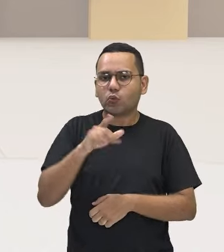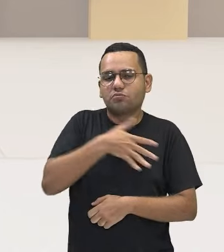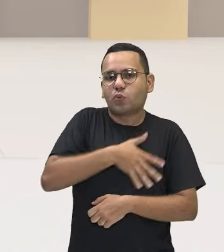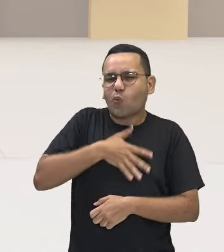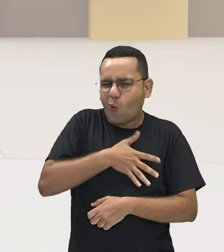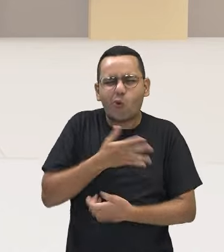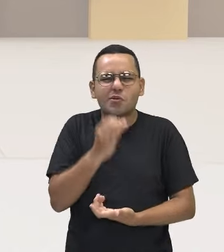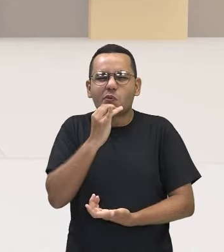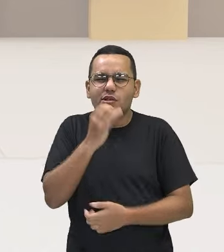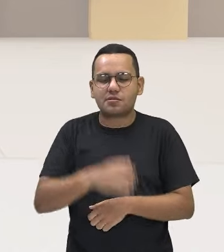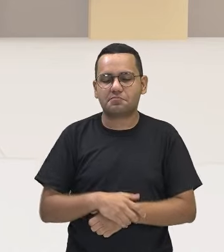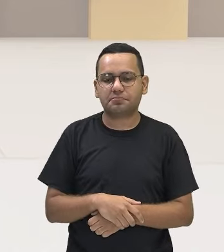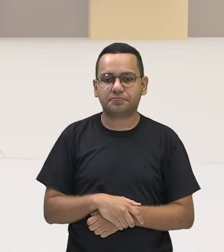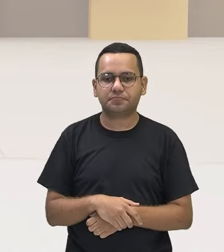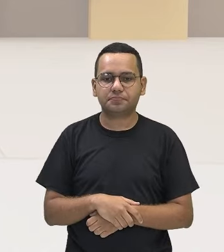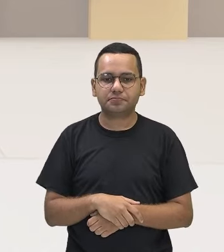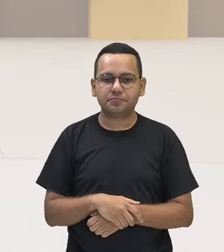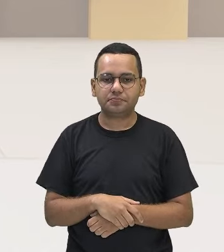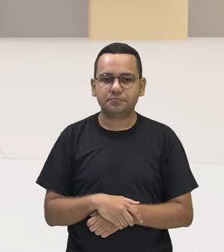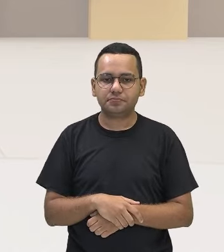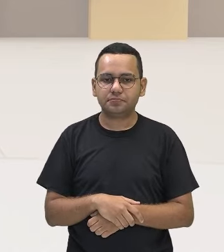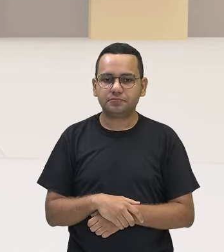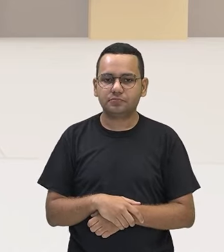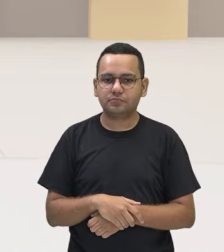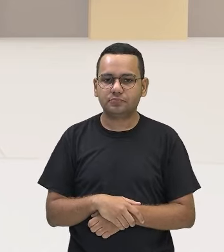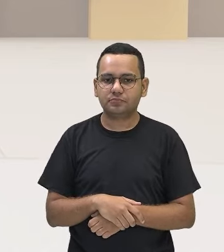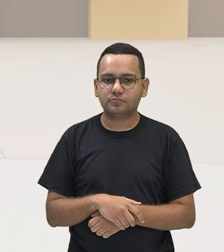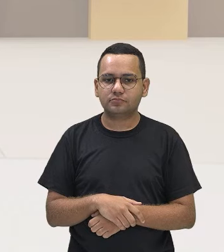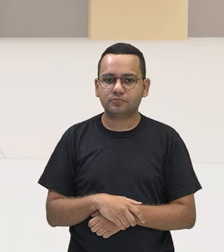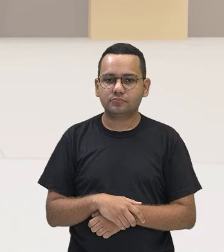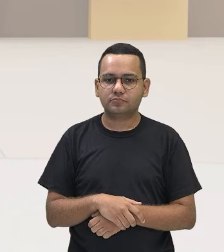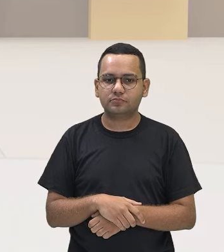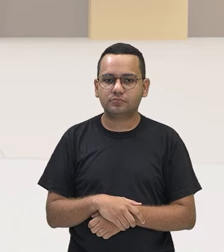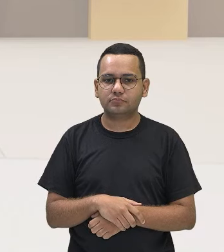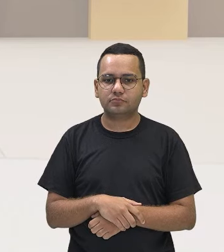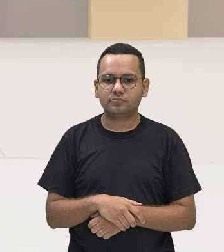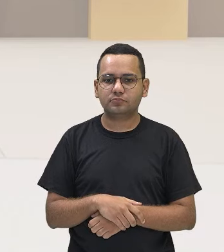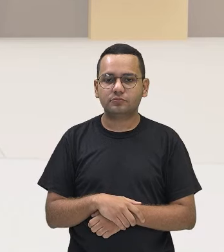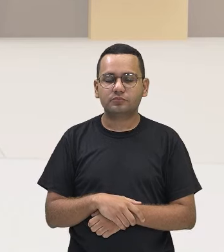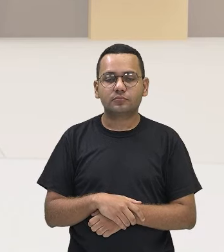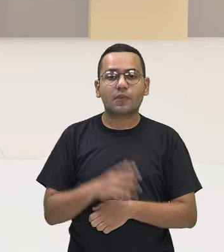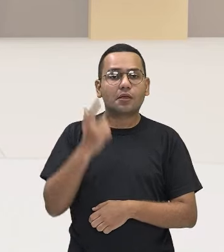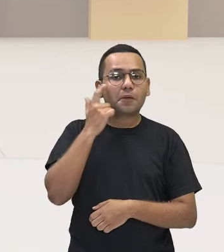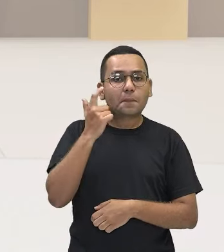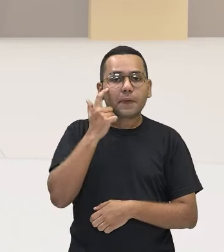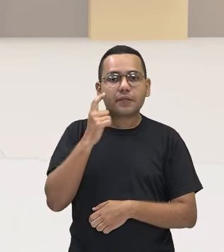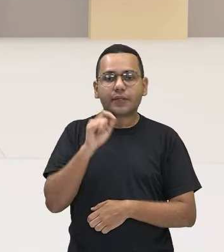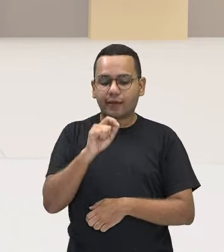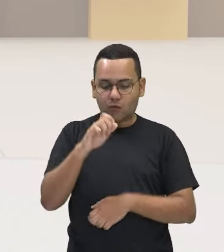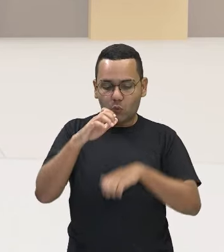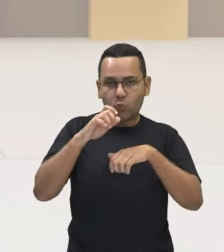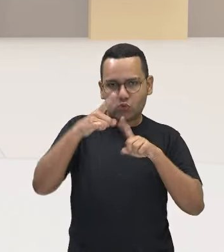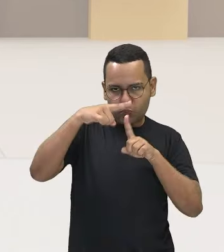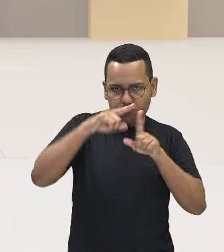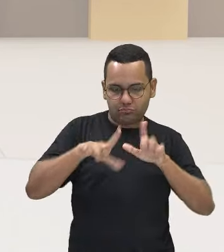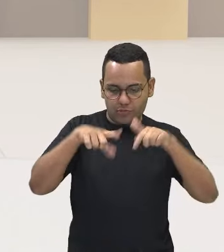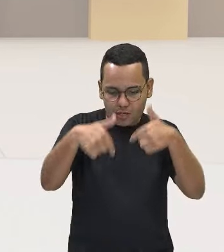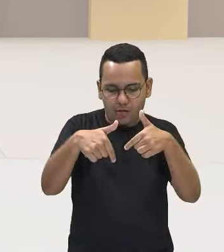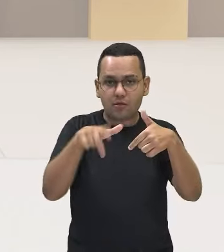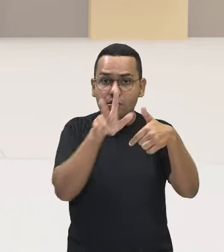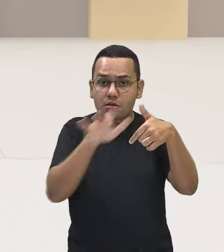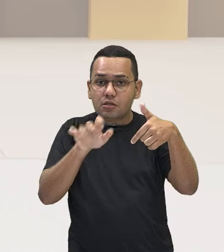uma especialidade. E pensar, né, no tipo de expressão que você vai criar para promover o que você